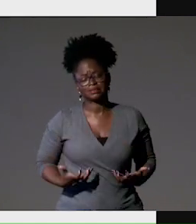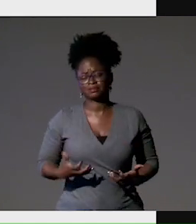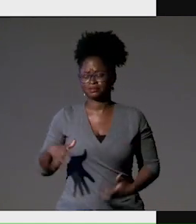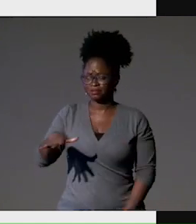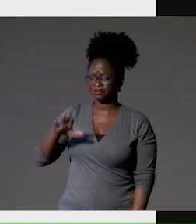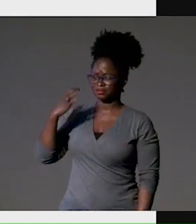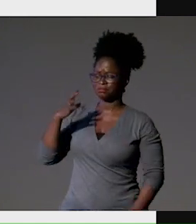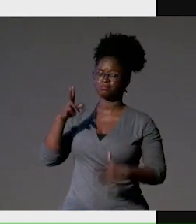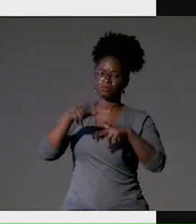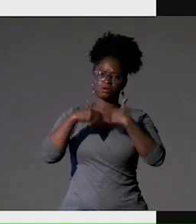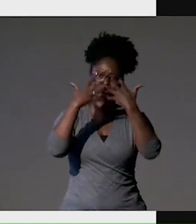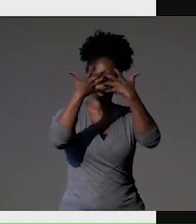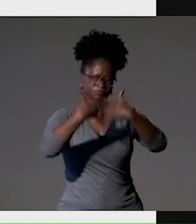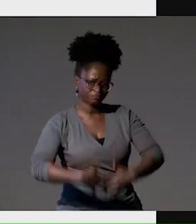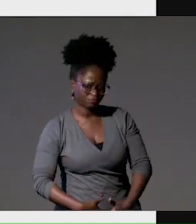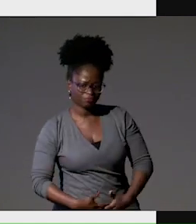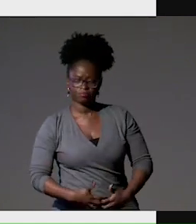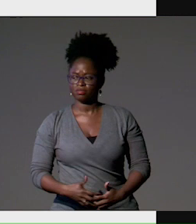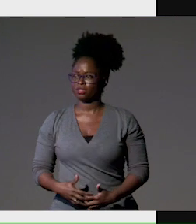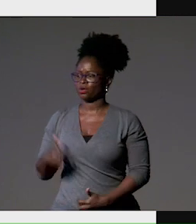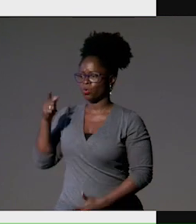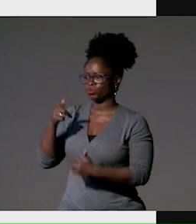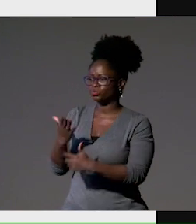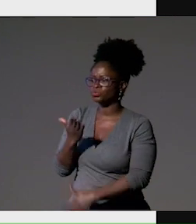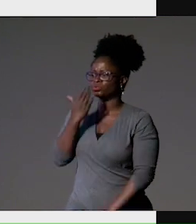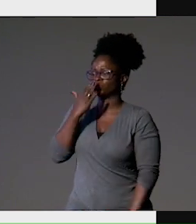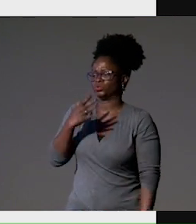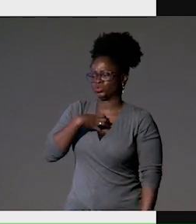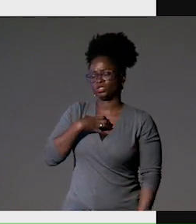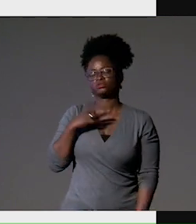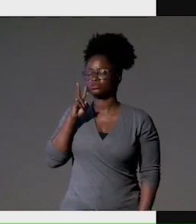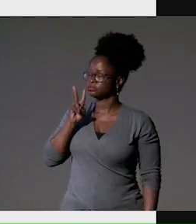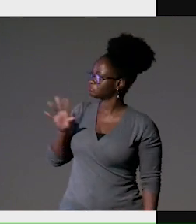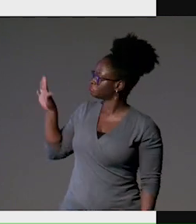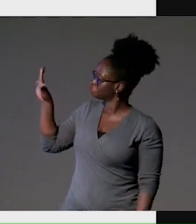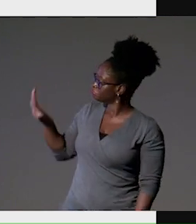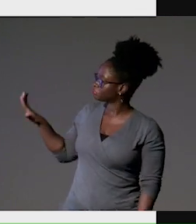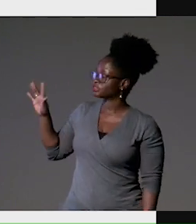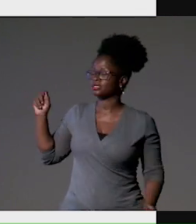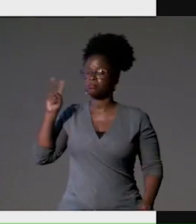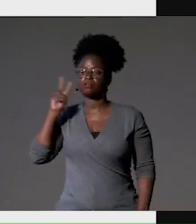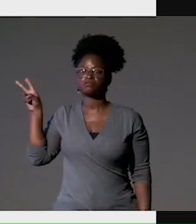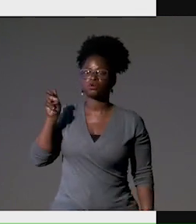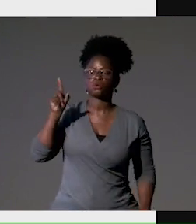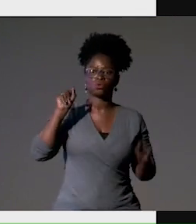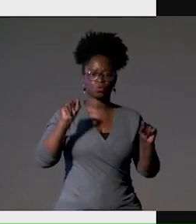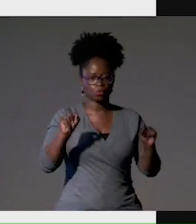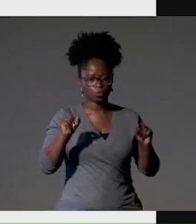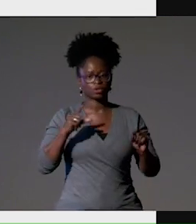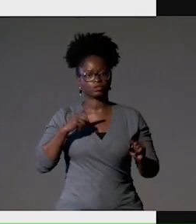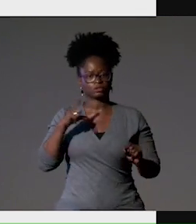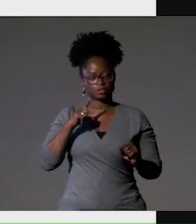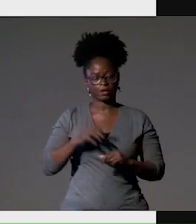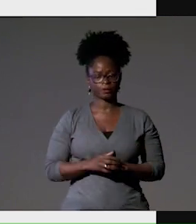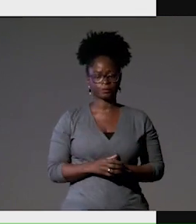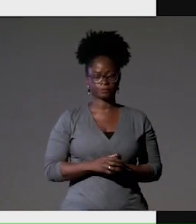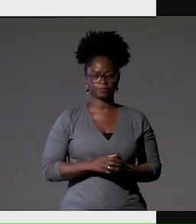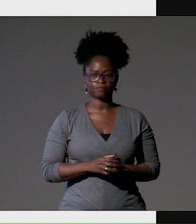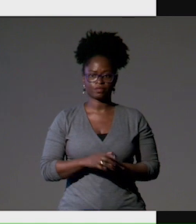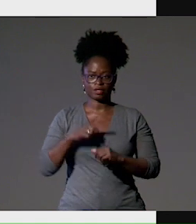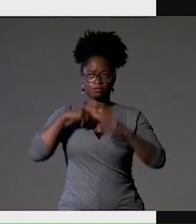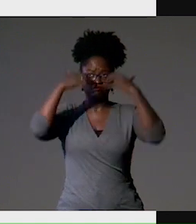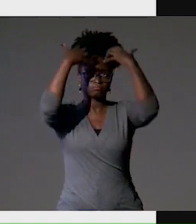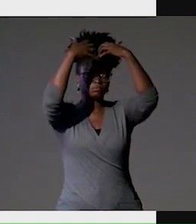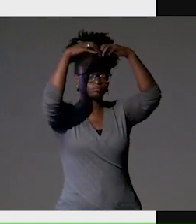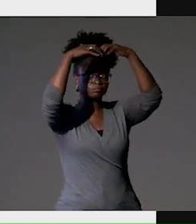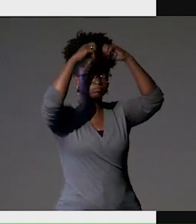sentido de complexidade. Essa é uma outra forma de ver, na verdade, nós médicos costumamos observar isso assim. Tem um sistema ativador